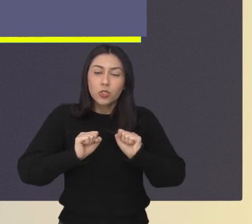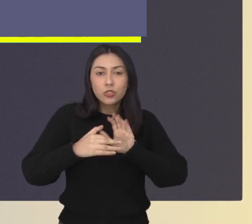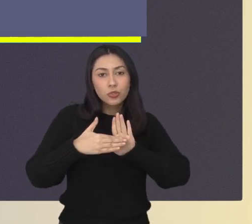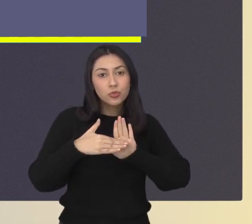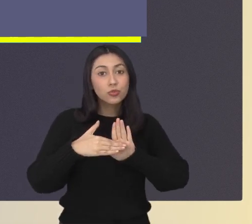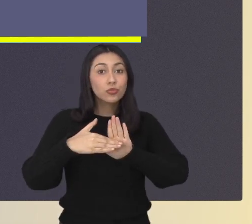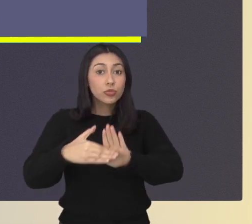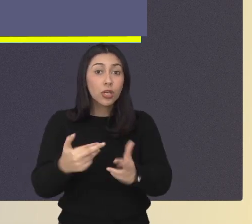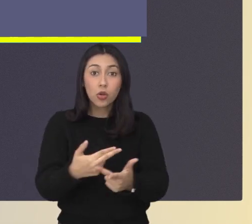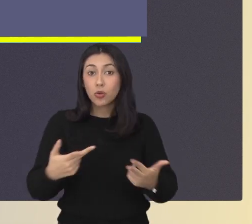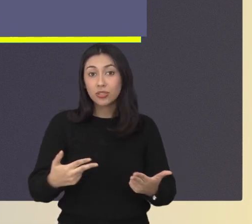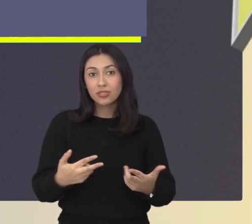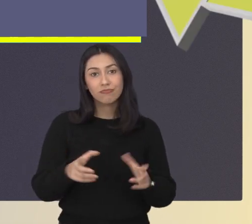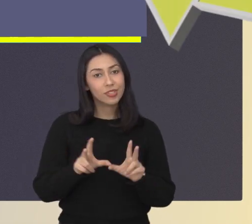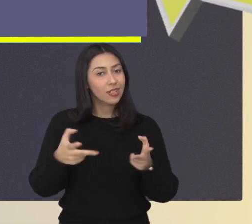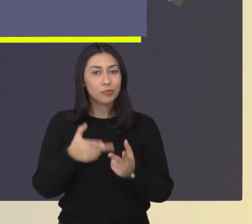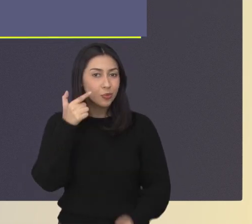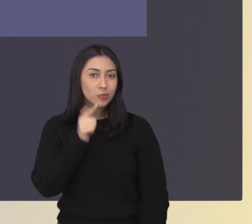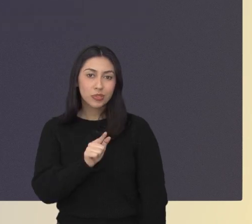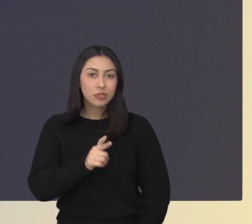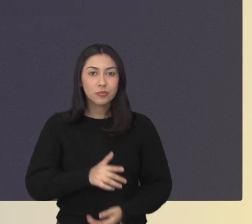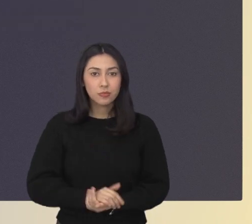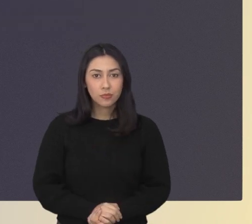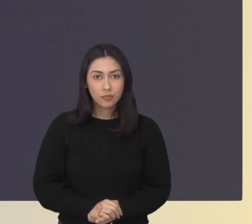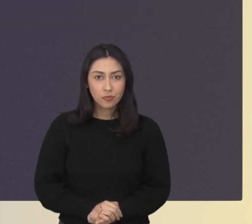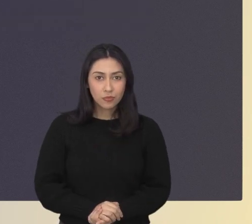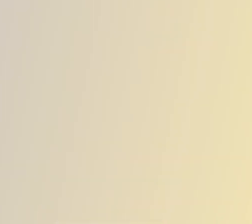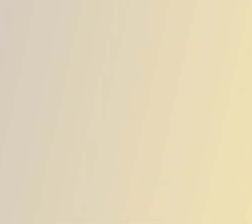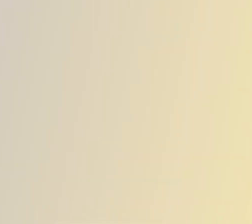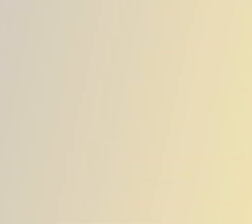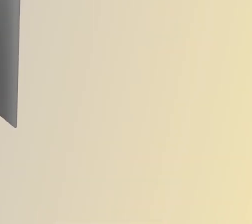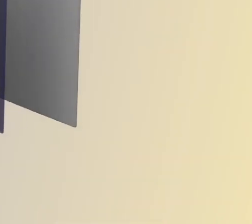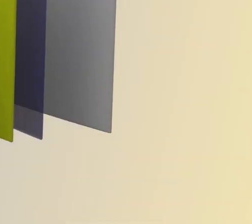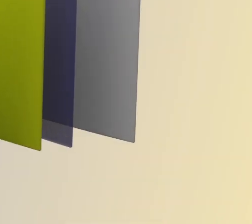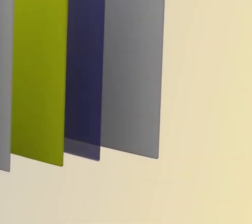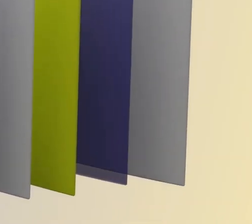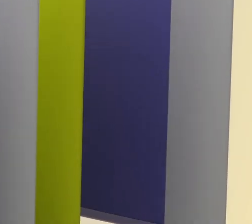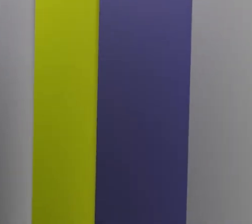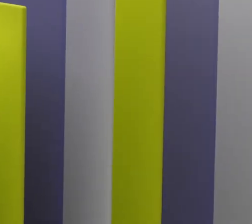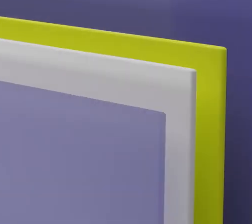do município podem realizar algo que não compete à Câmara.